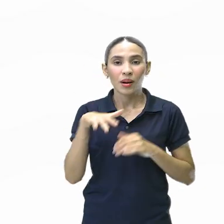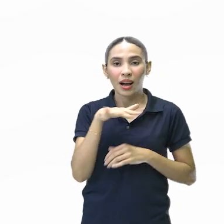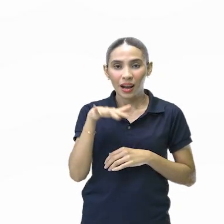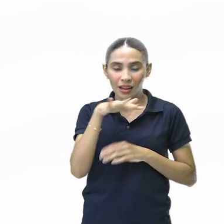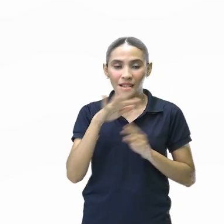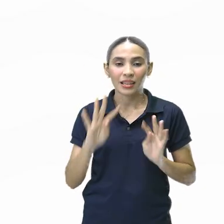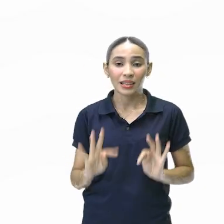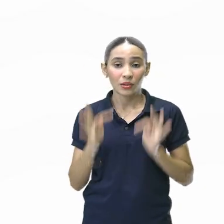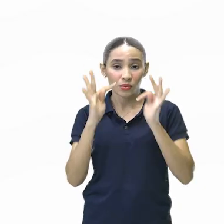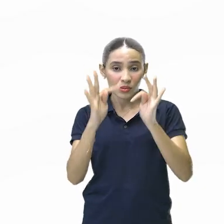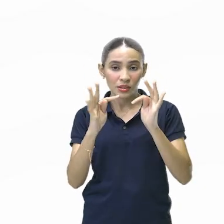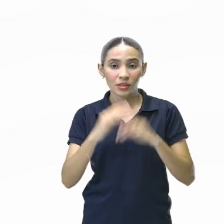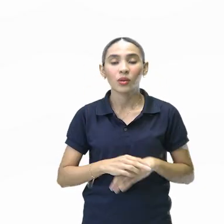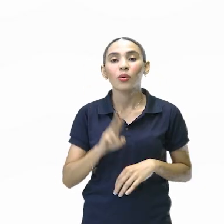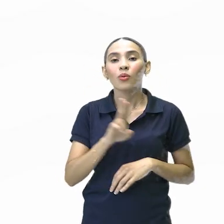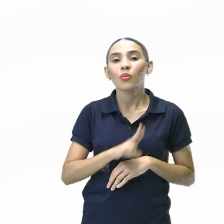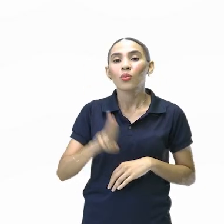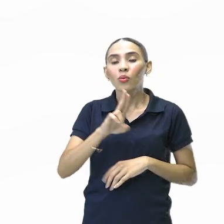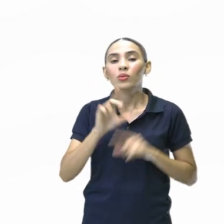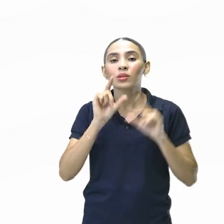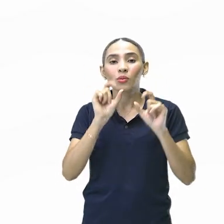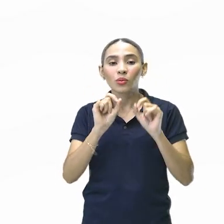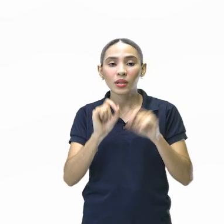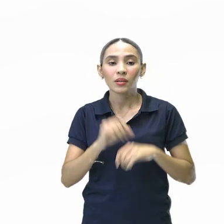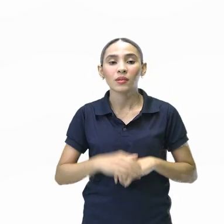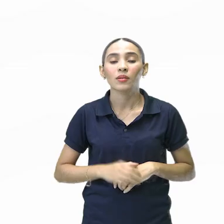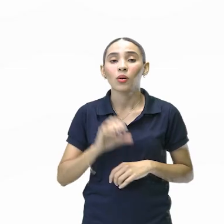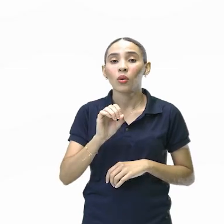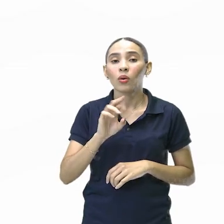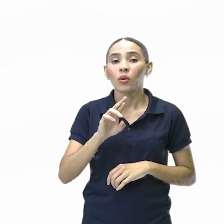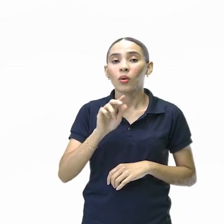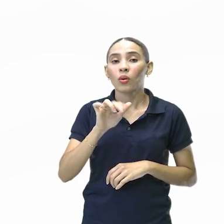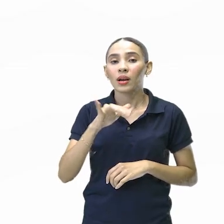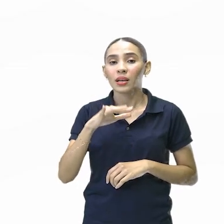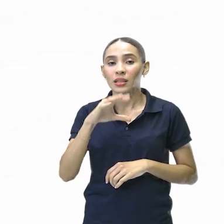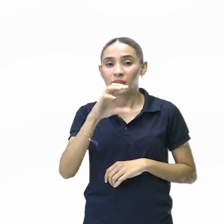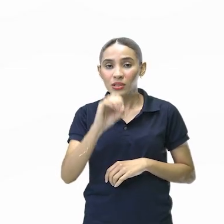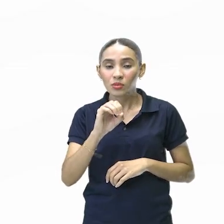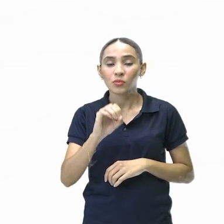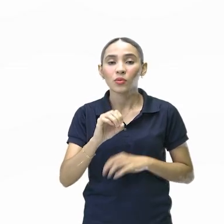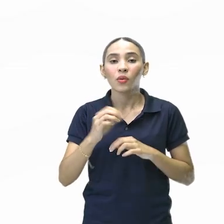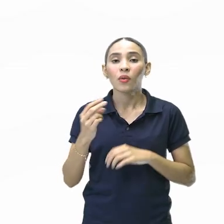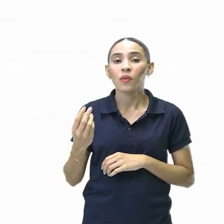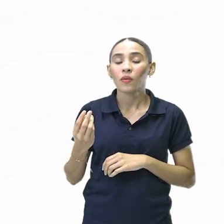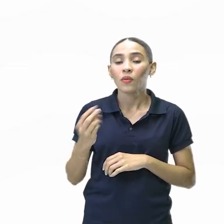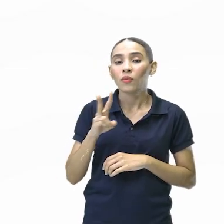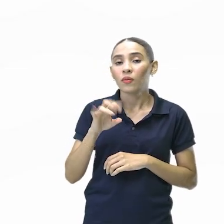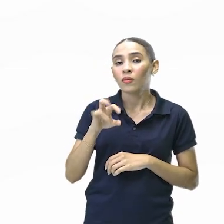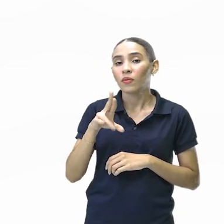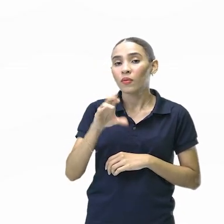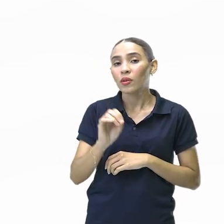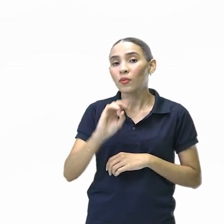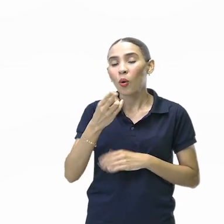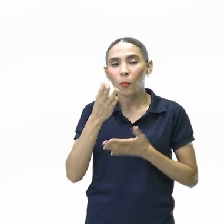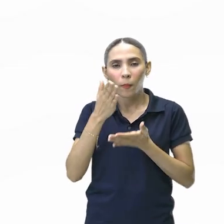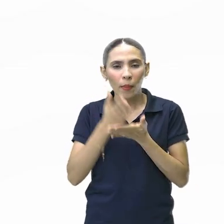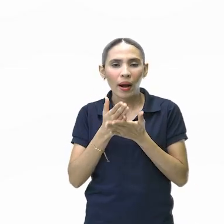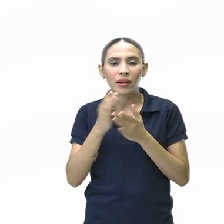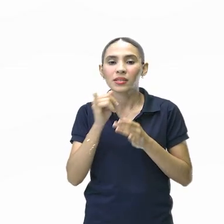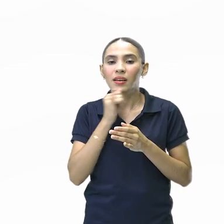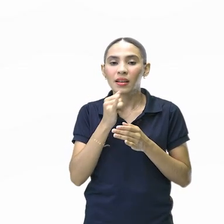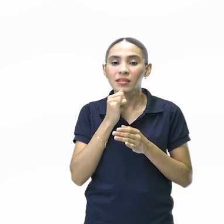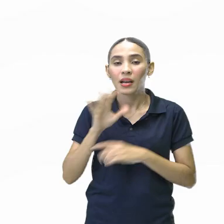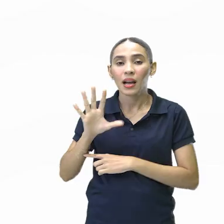áreas da tecnologia que usa, nesse caso aí, organismos vivos, ou pelo menos parte deles, como